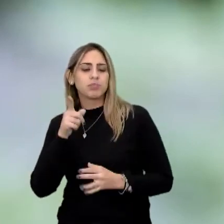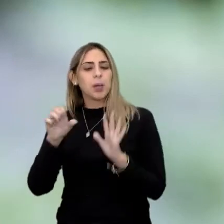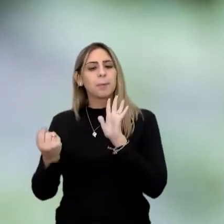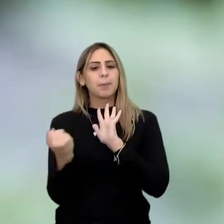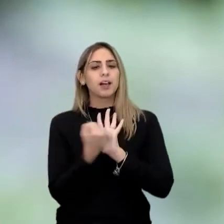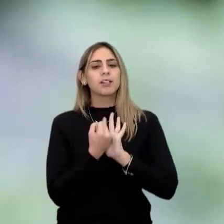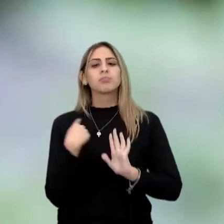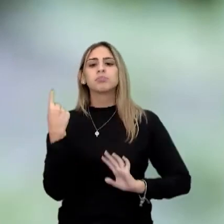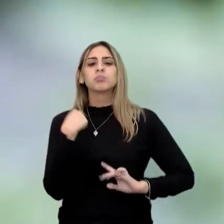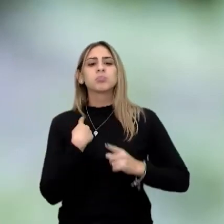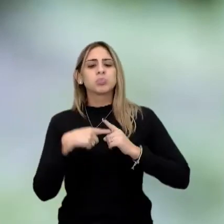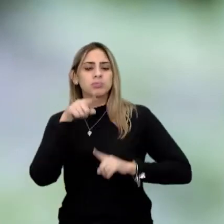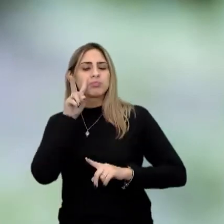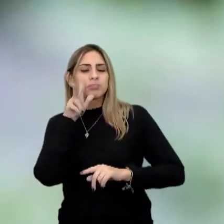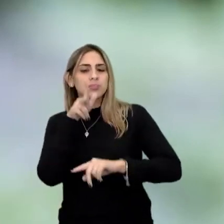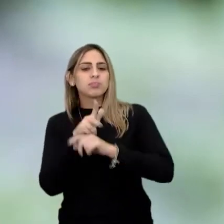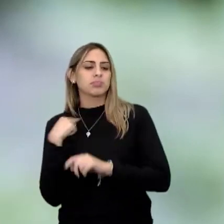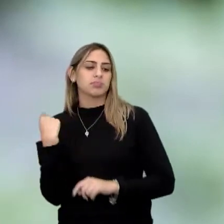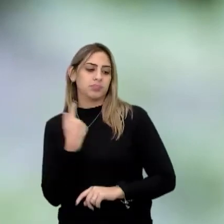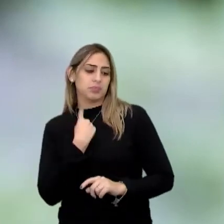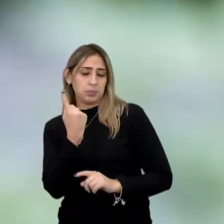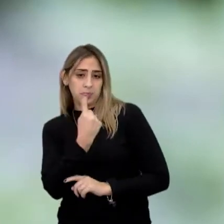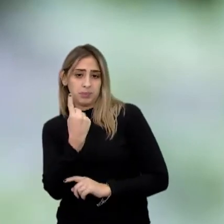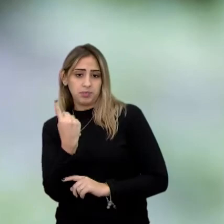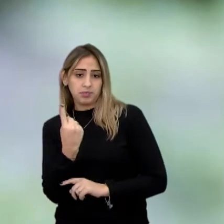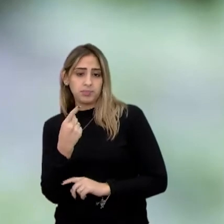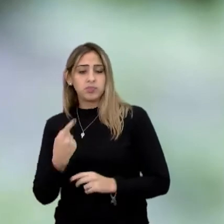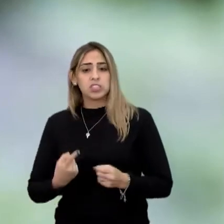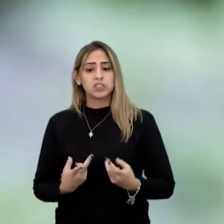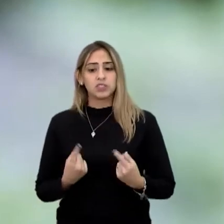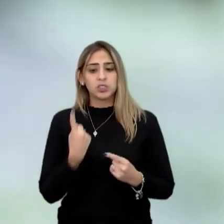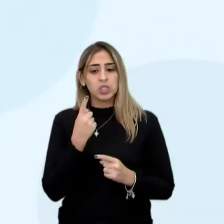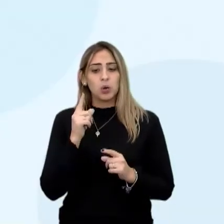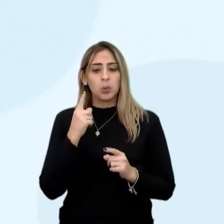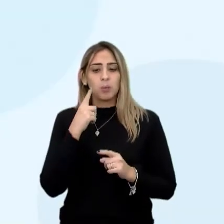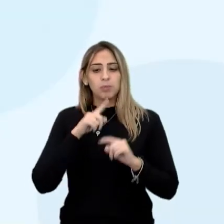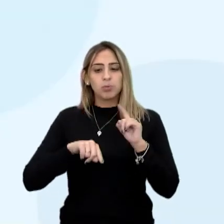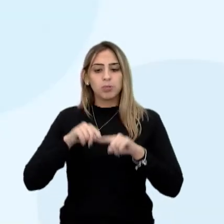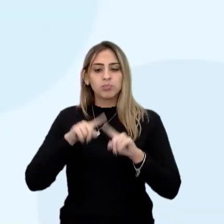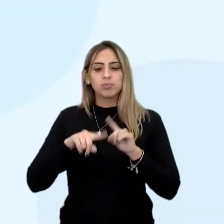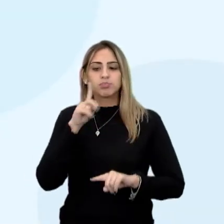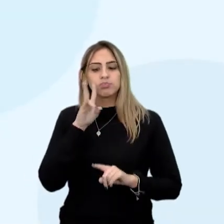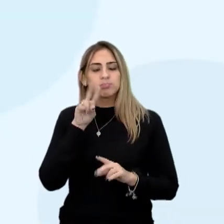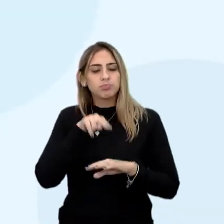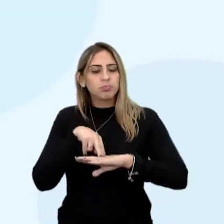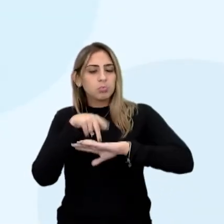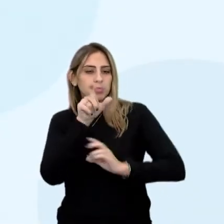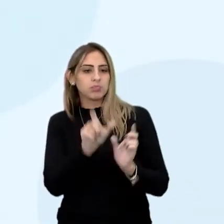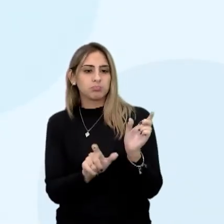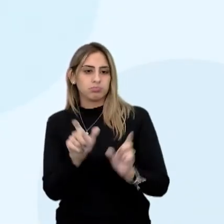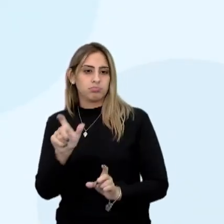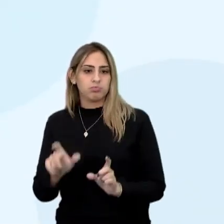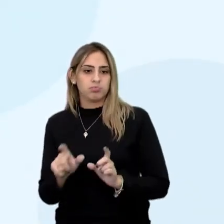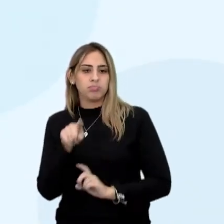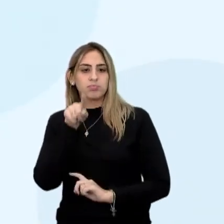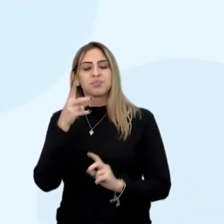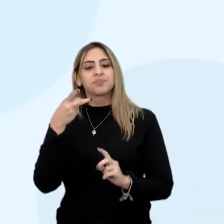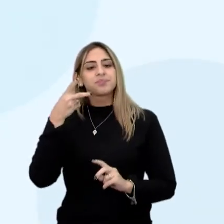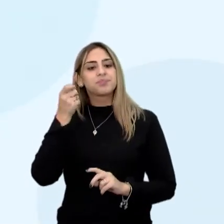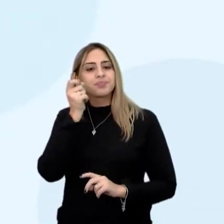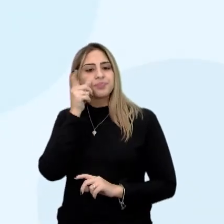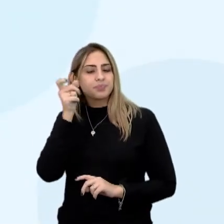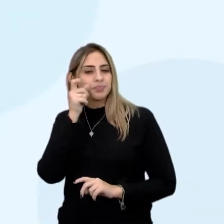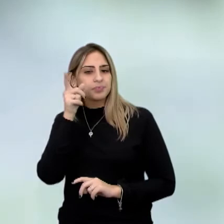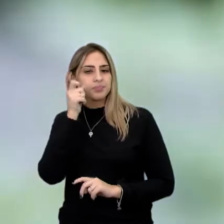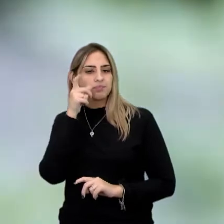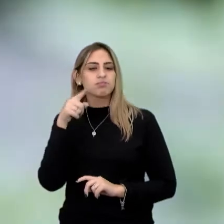que eu propus esse vídeo? A gente tem primeiro um ícone de vendas, né, de um produto, que é o personagem, a personagem da Hello Kitty associada a